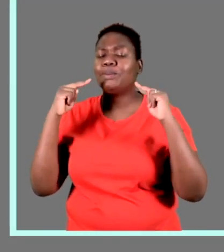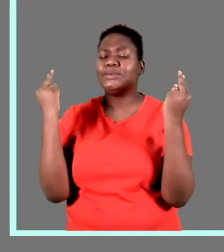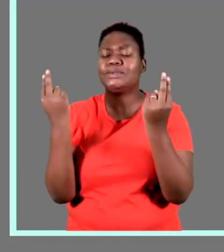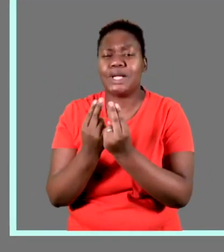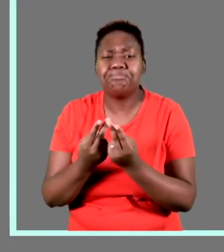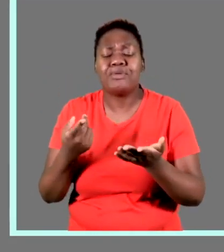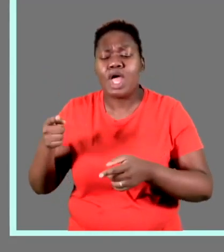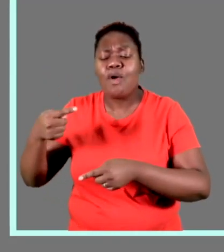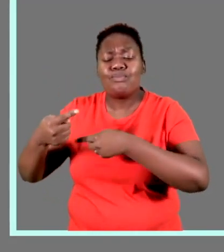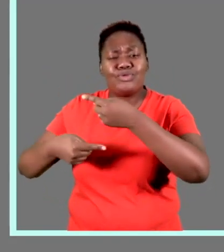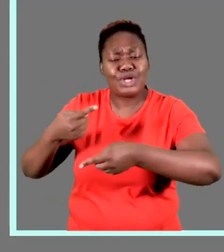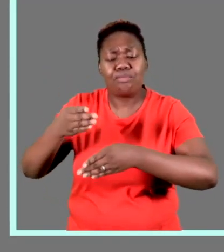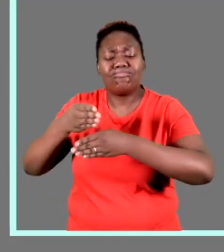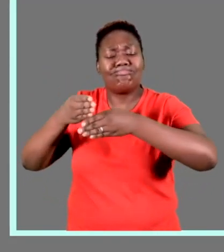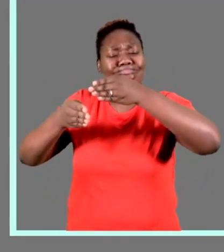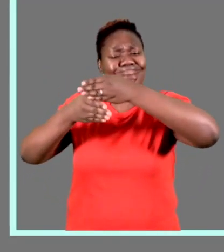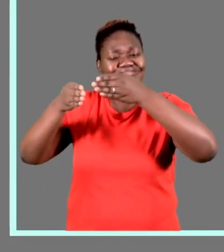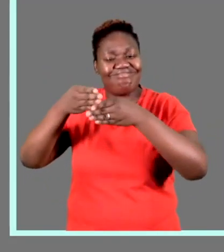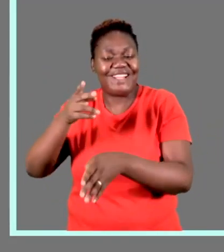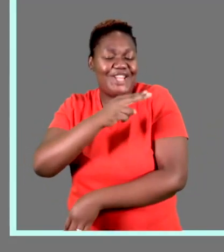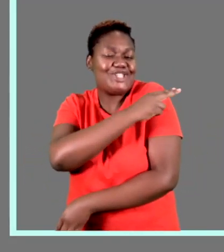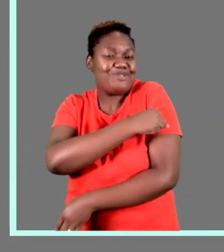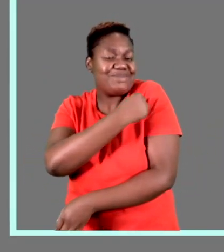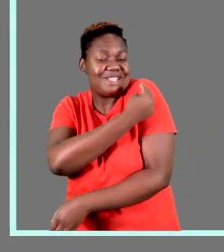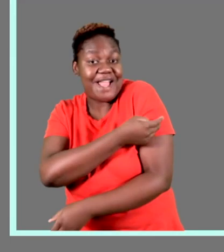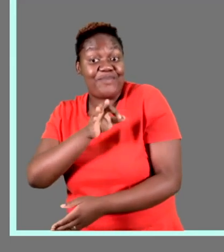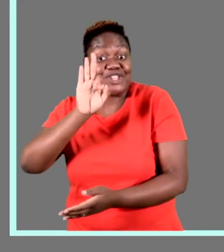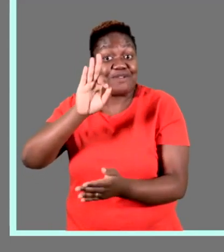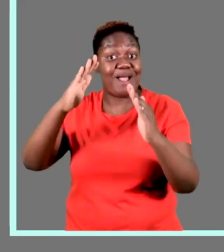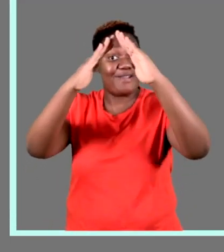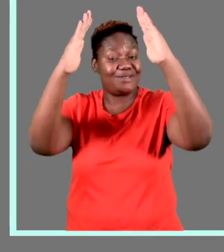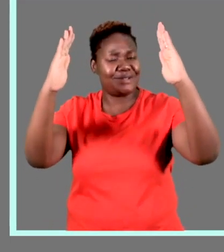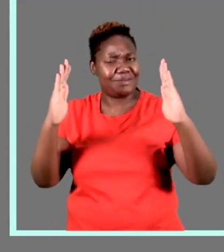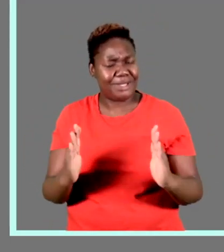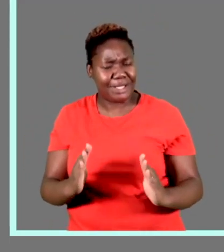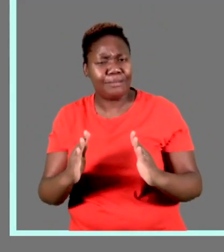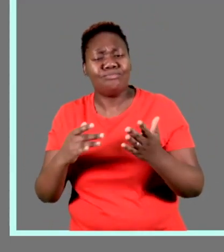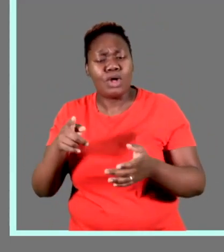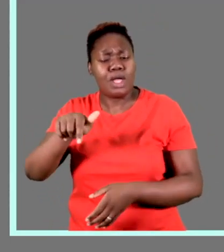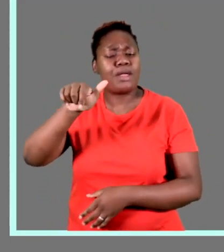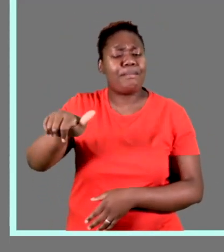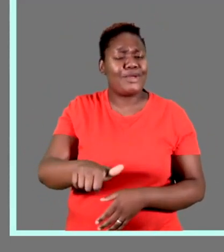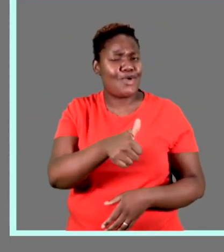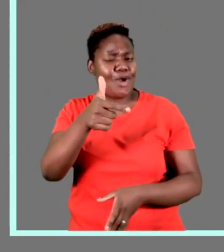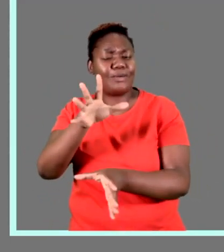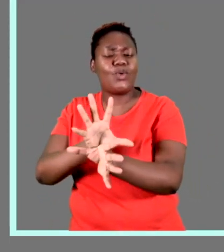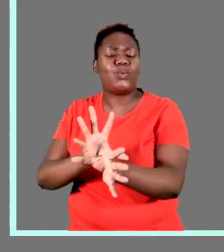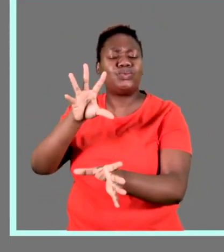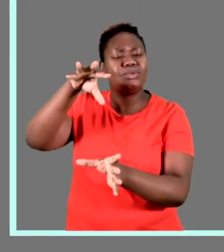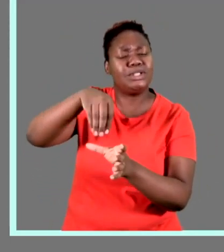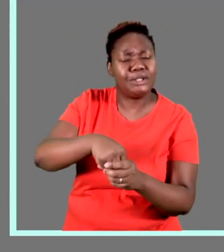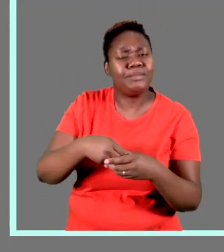município da Beira. A construção é parte do projeto Saúde Inclusiva e visa